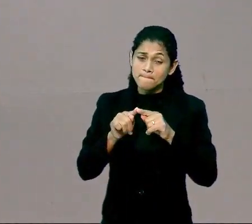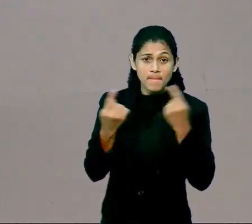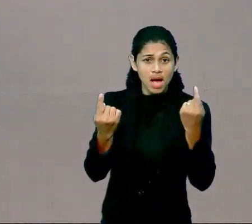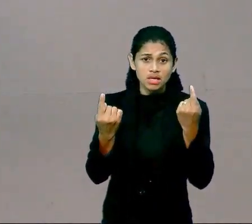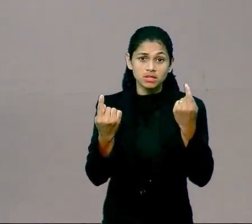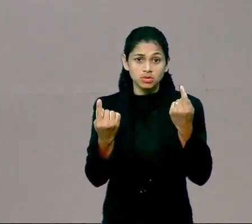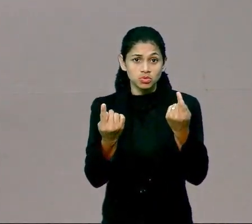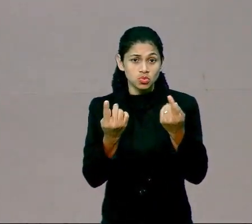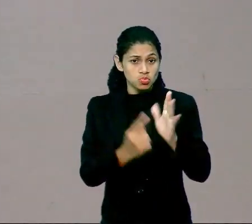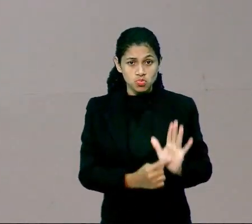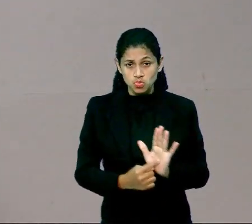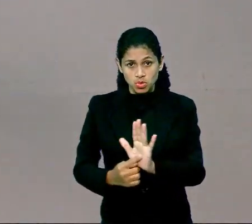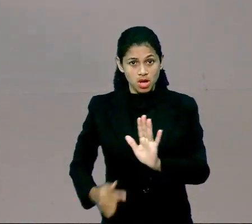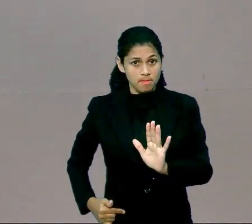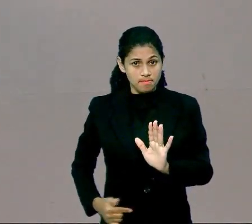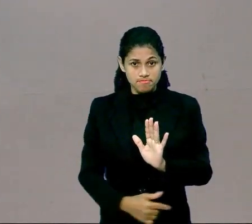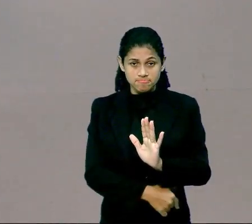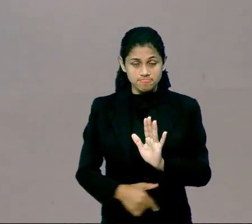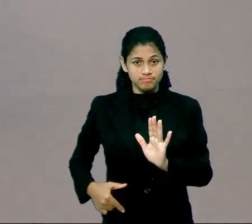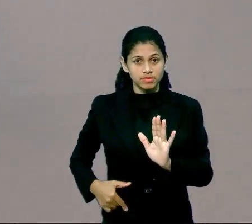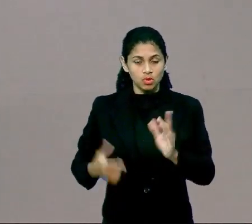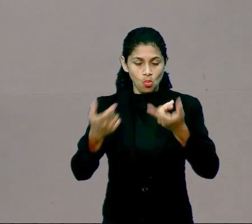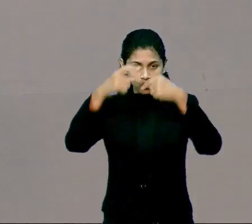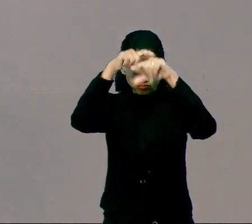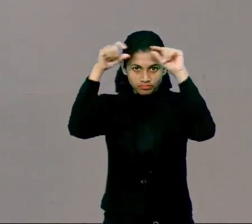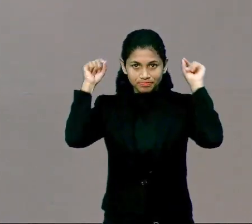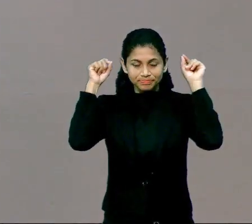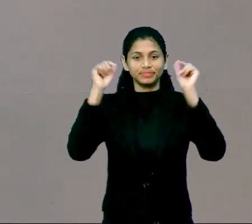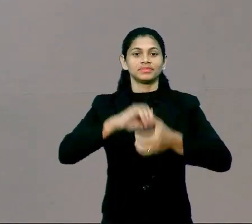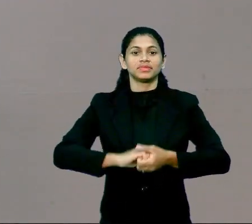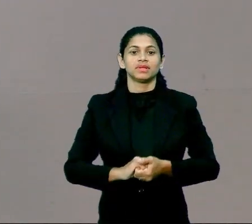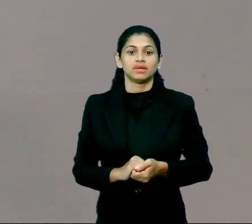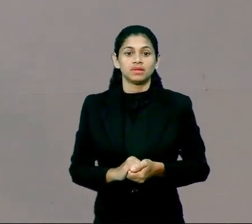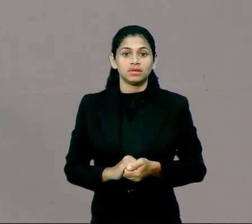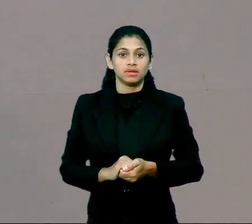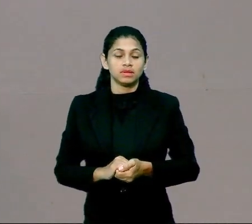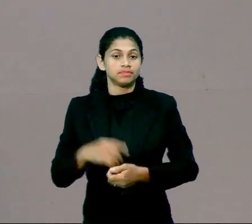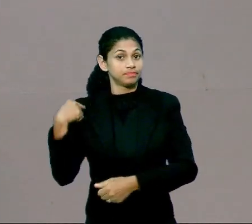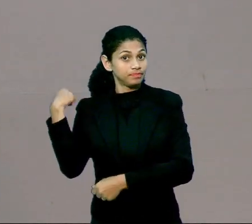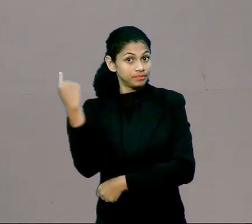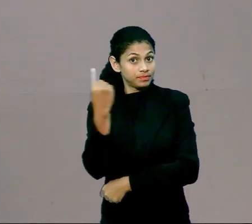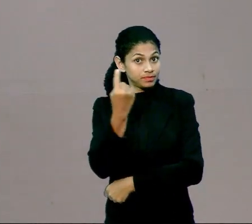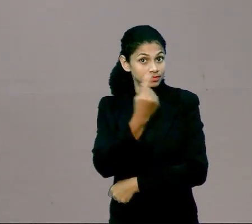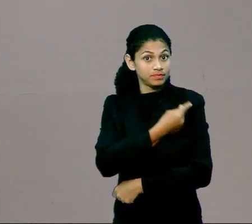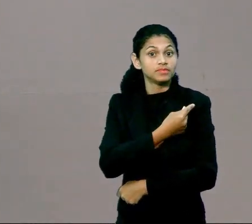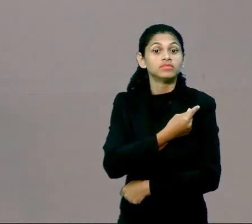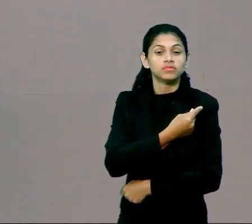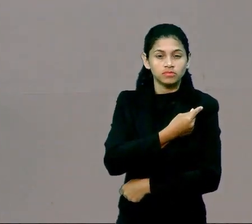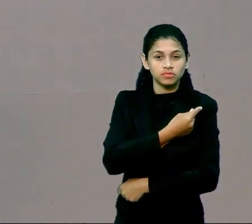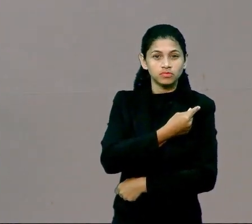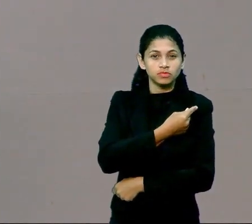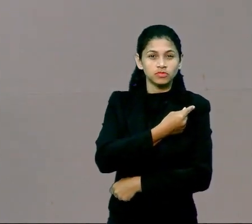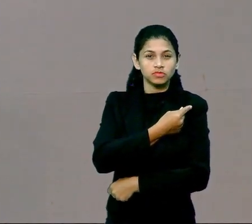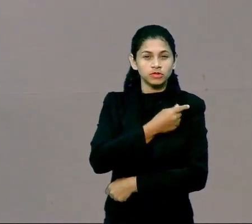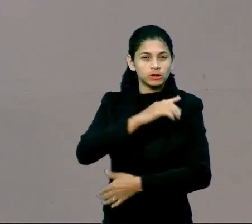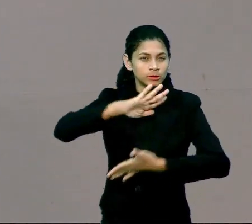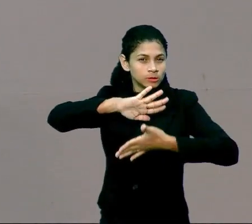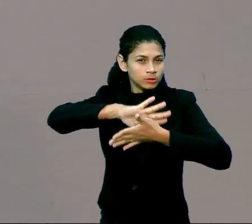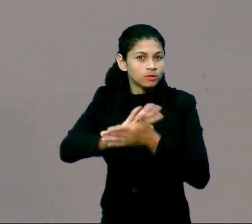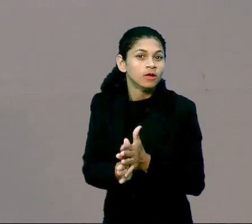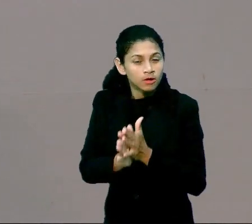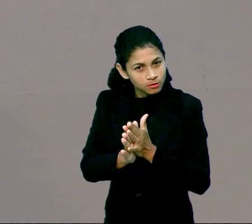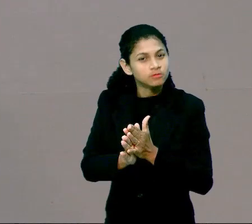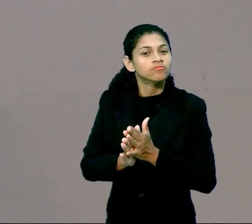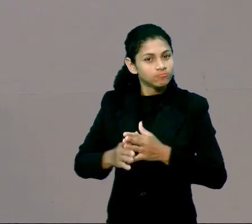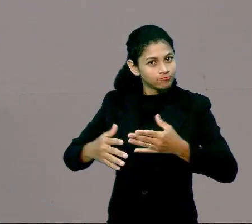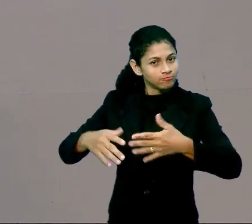na malemolência, todo na ginga, todas as artes marciais. Por quê? Porque a gente vai combater o Enem e a gente vai arrasar nele, porque agora